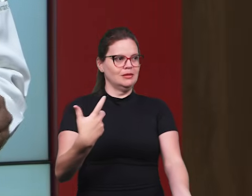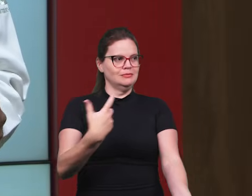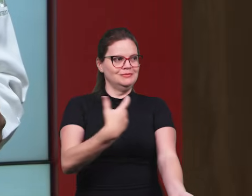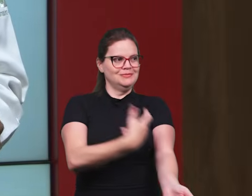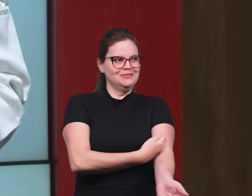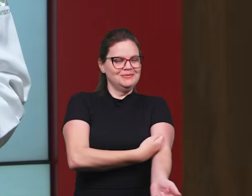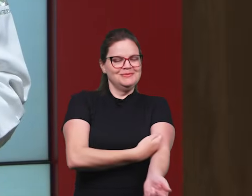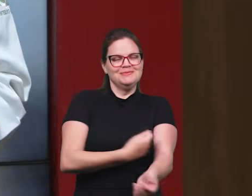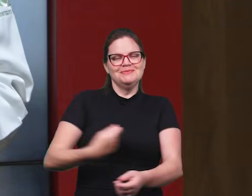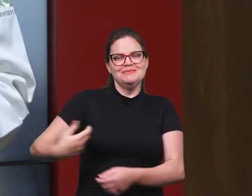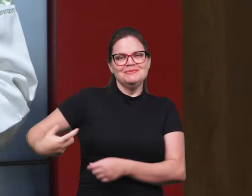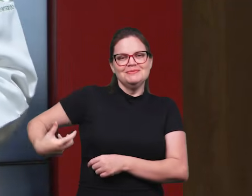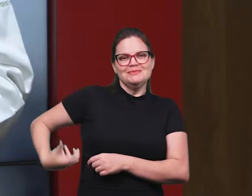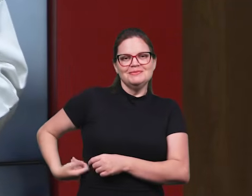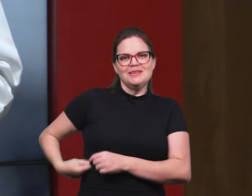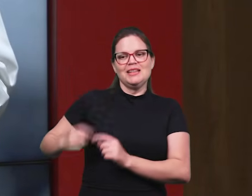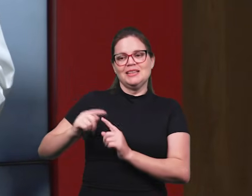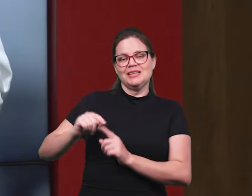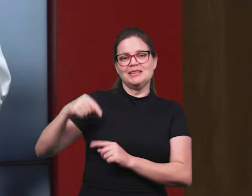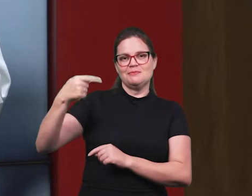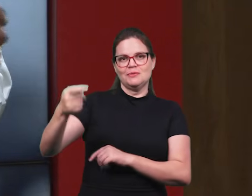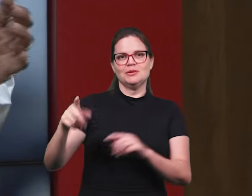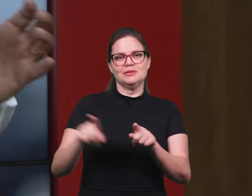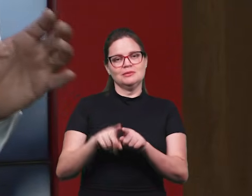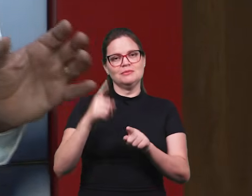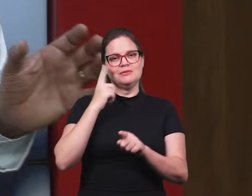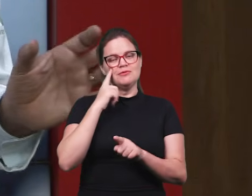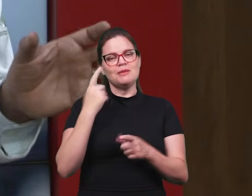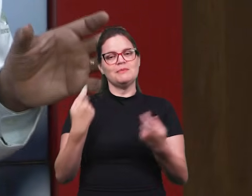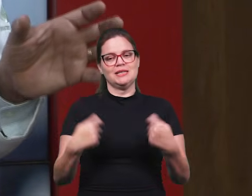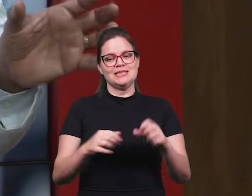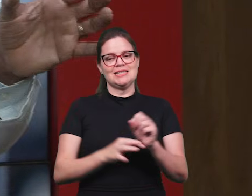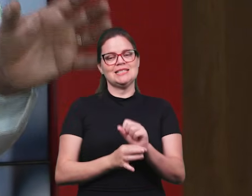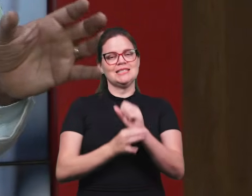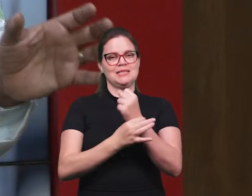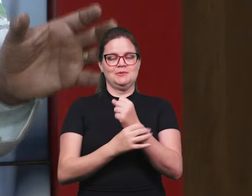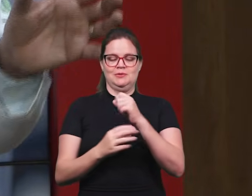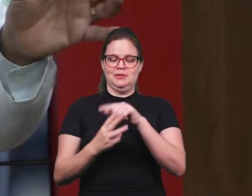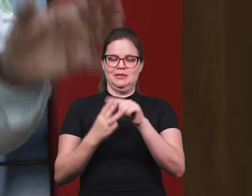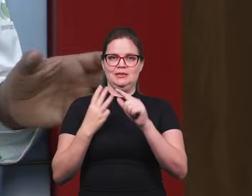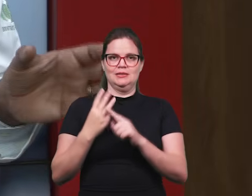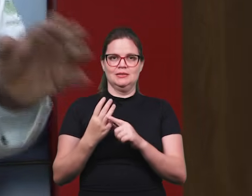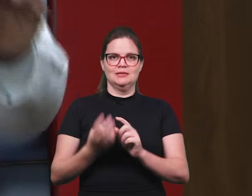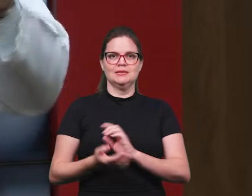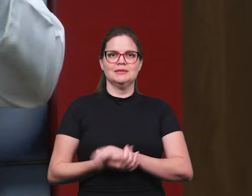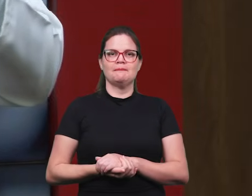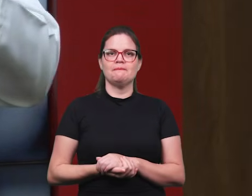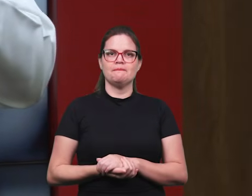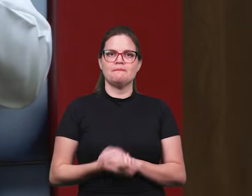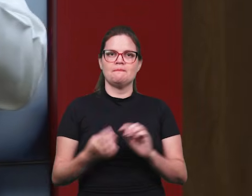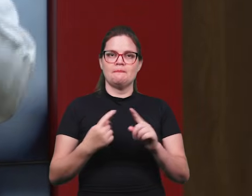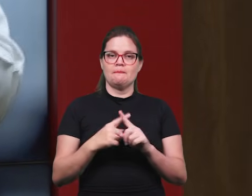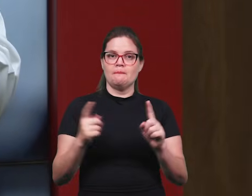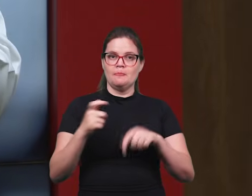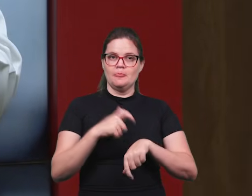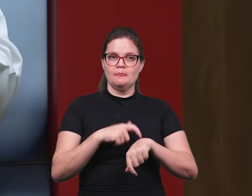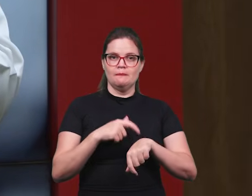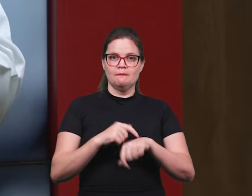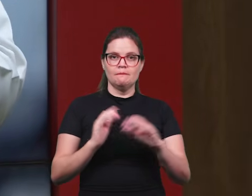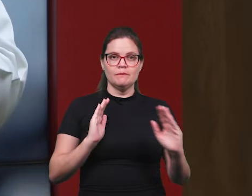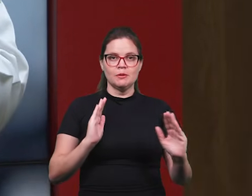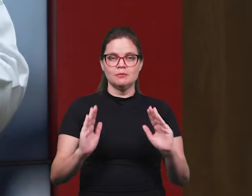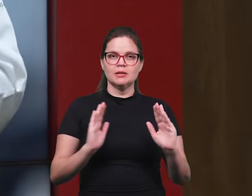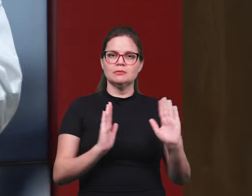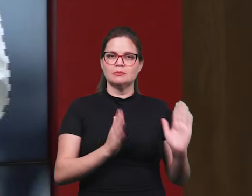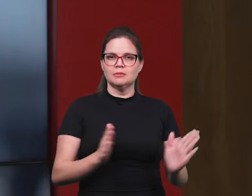o intraoperatório e no pós-operatório. Então, a gente tem que ter a segurança nessas 3 etapas, na indução, durante o procedimento, para a